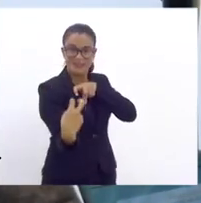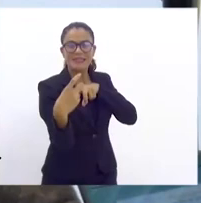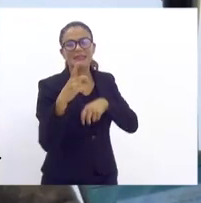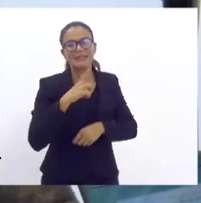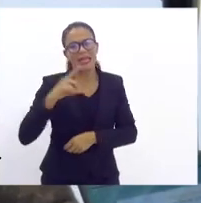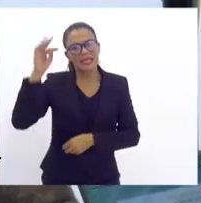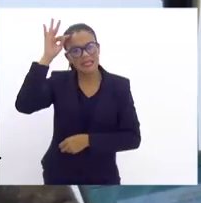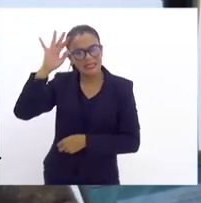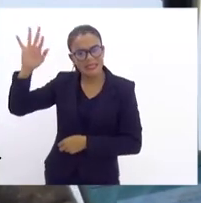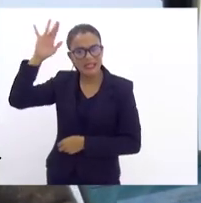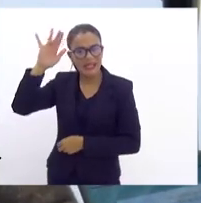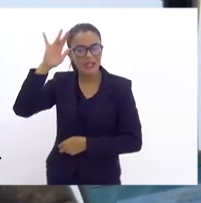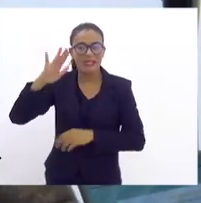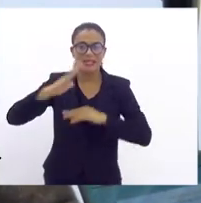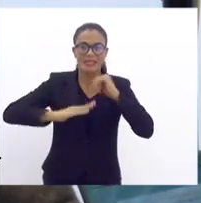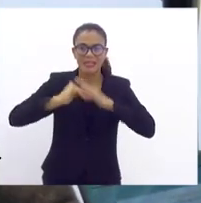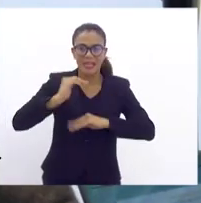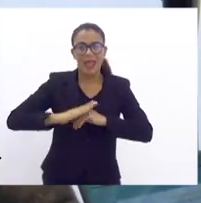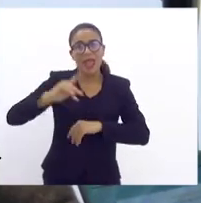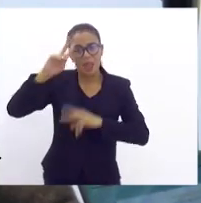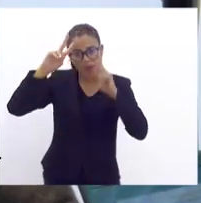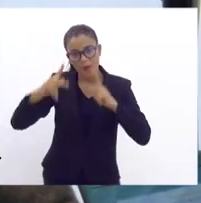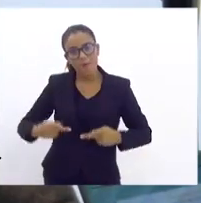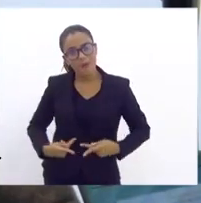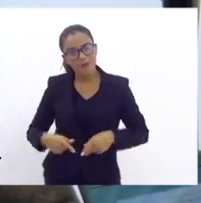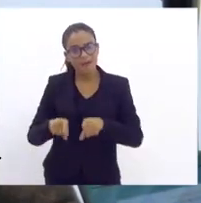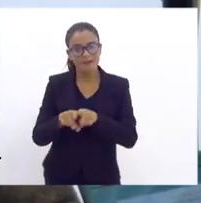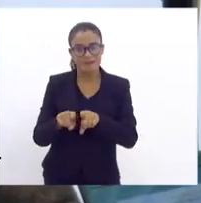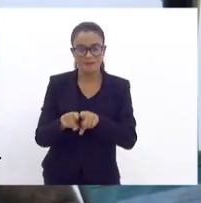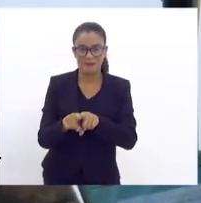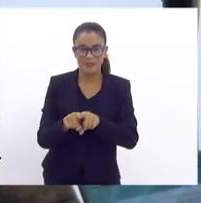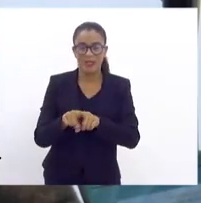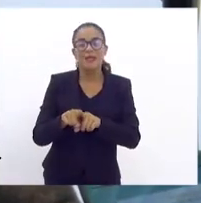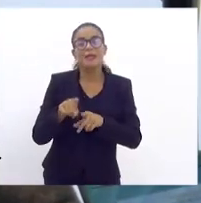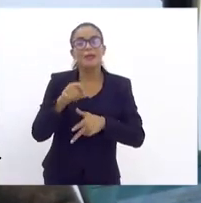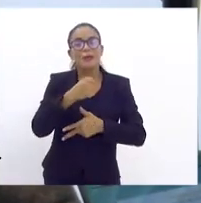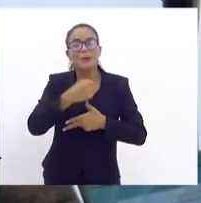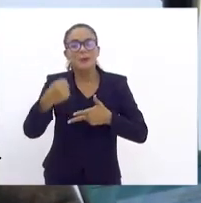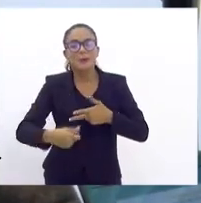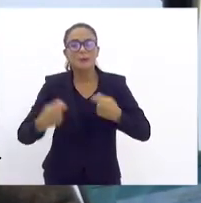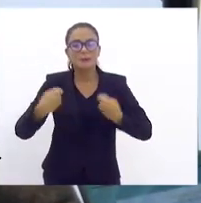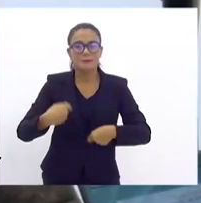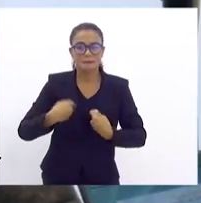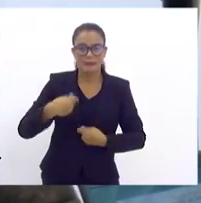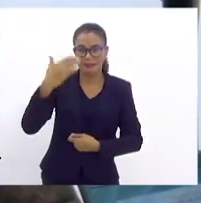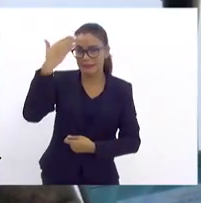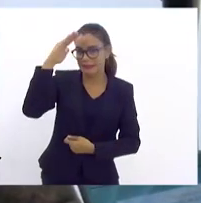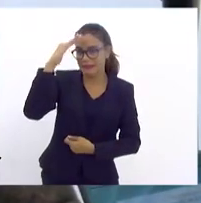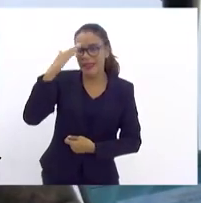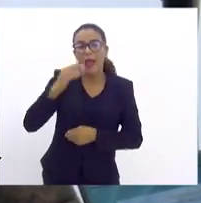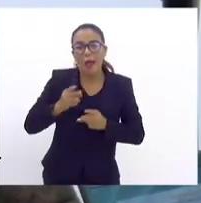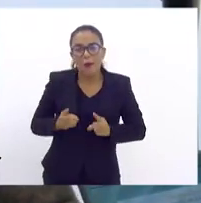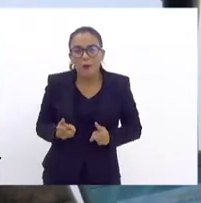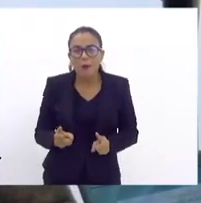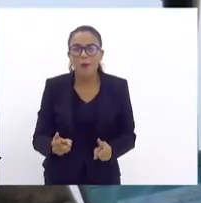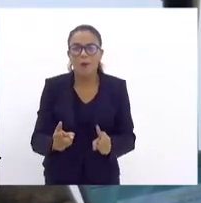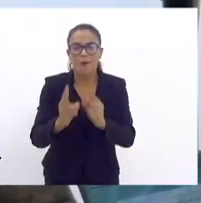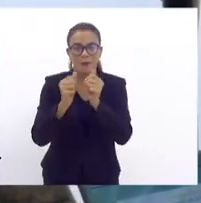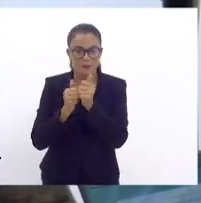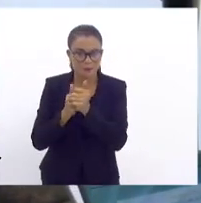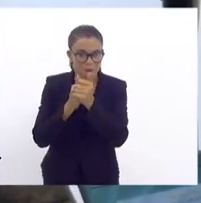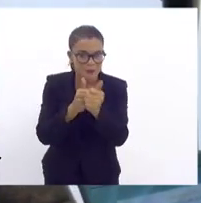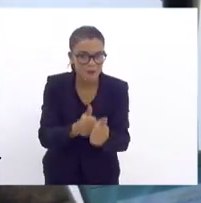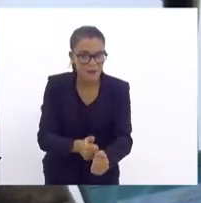teorias e as técnicas é um ser humano e daí a gente precisa que o poder público realmente entenda a necessidade da continuidade daquele acompanhamento